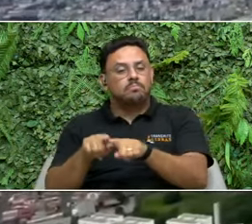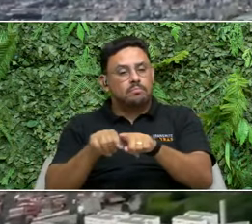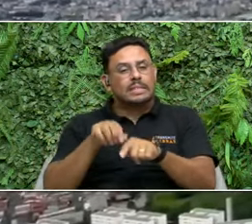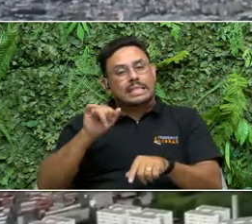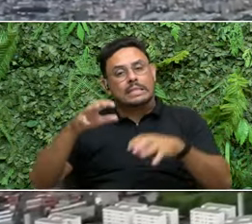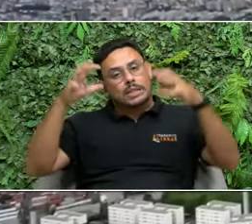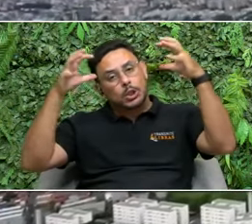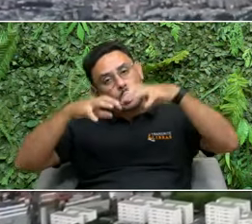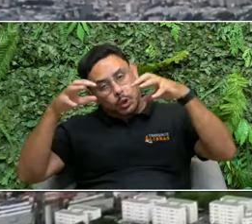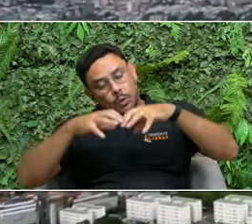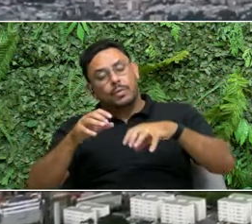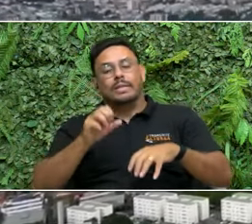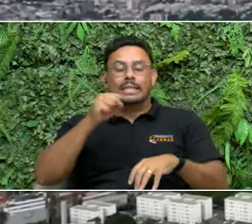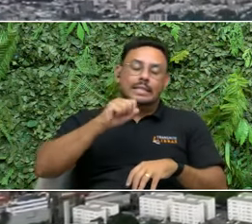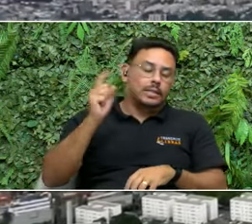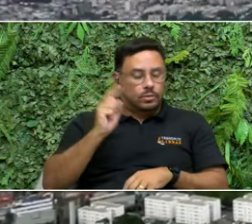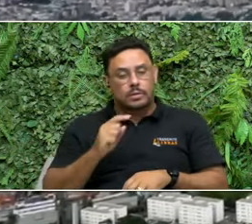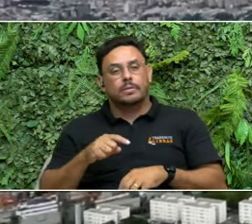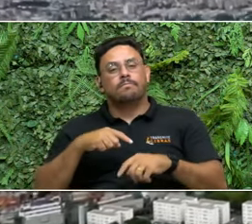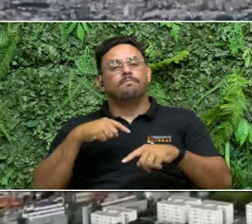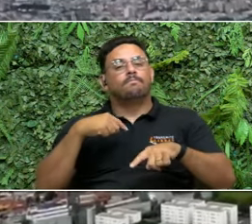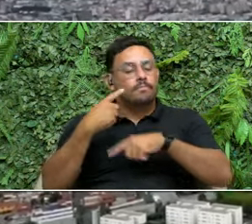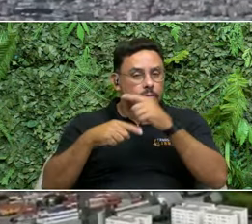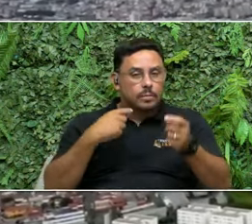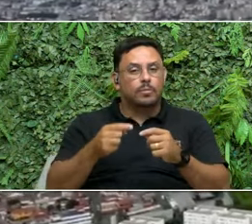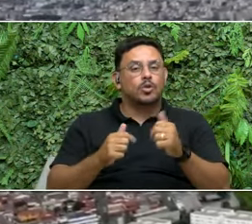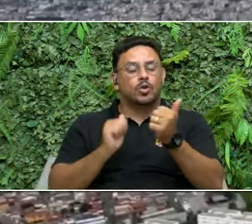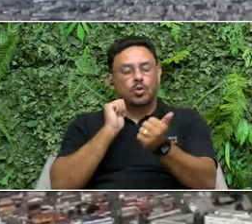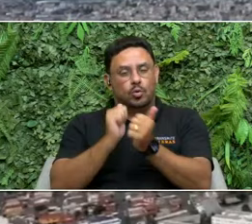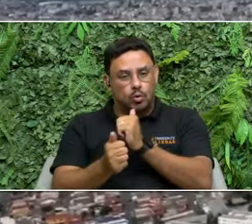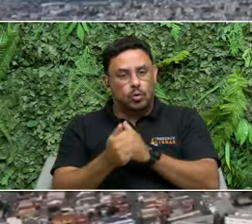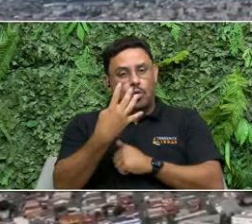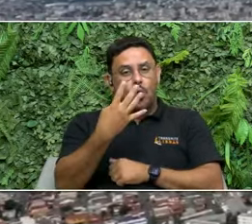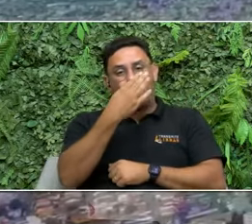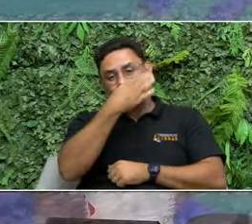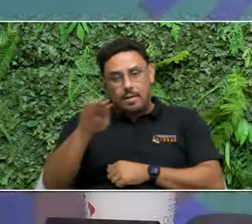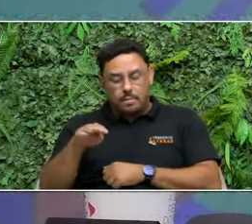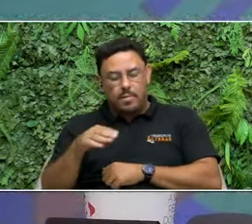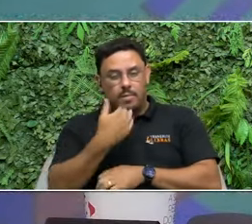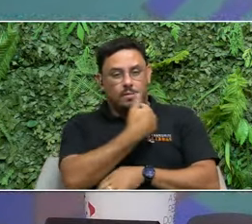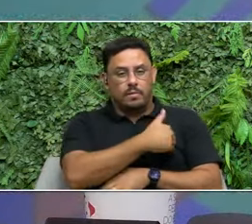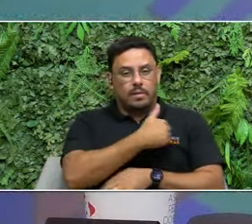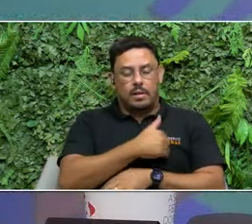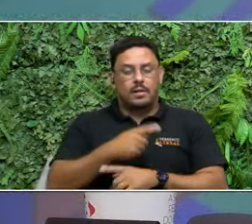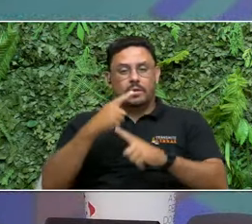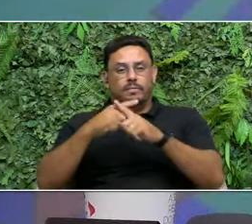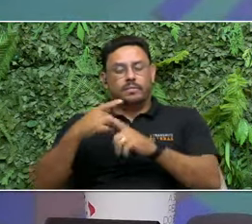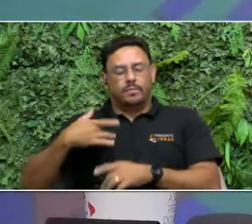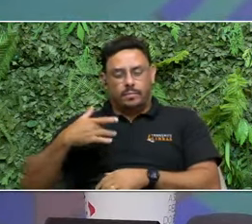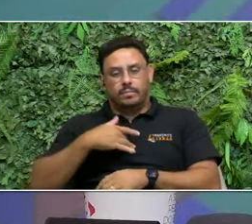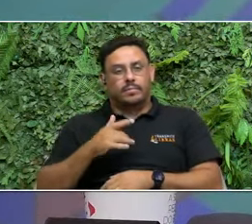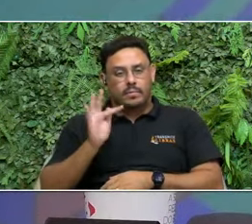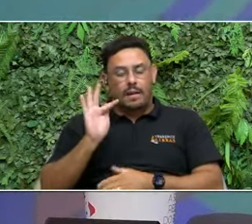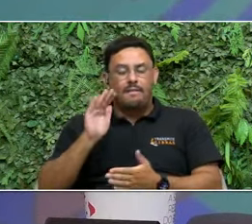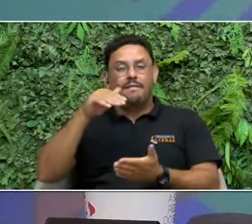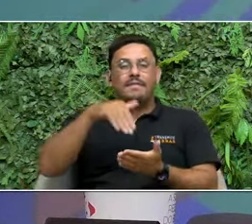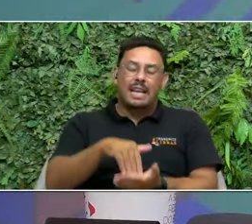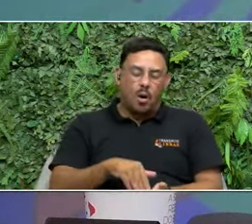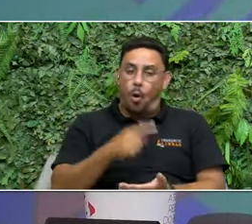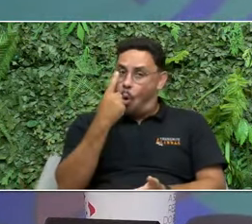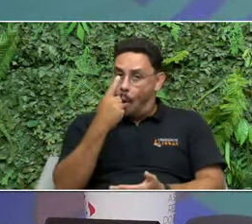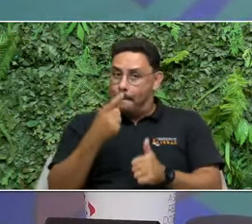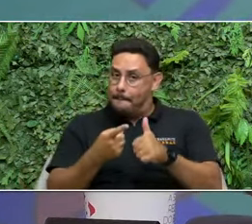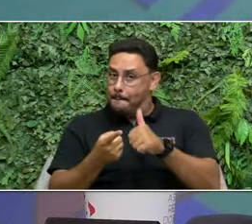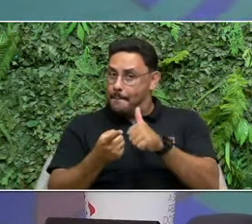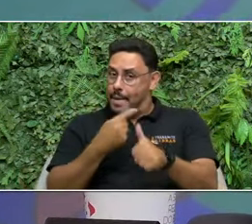climáticas para daqui a pouquinho o jogo 4:3 entre Atlético e Cruzeiro final uma das finais a